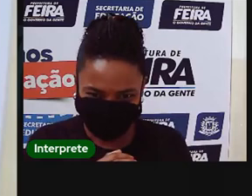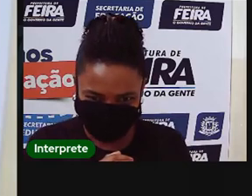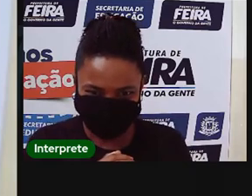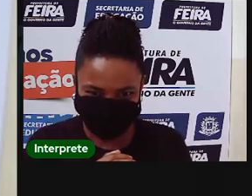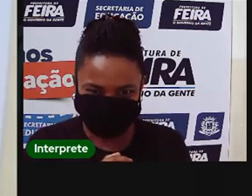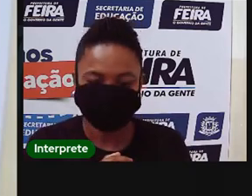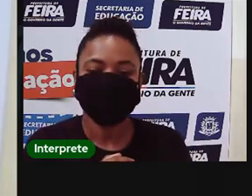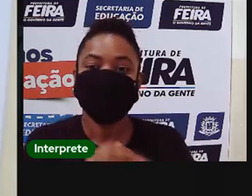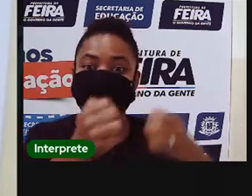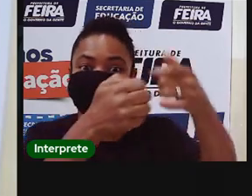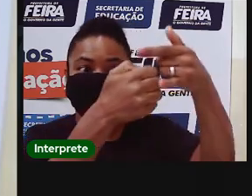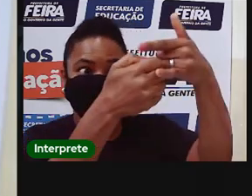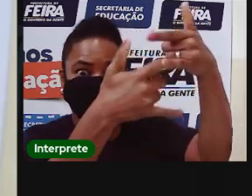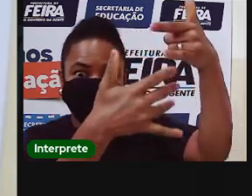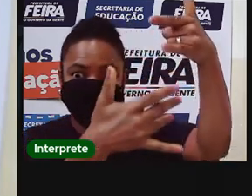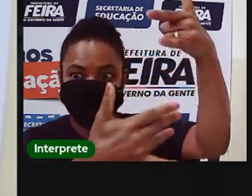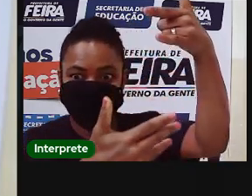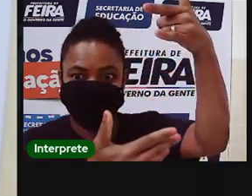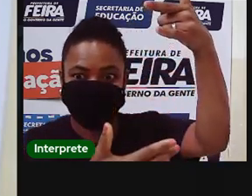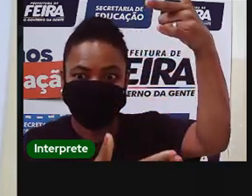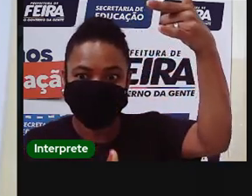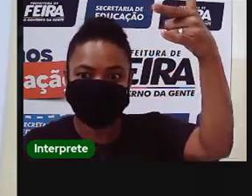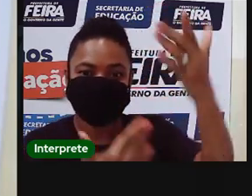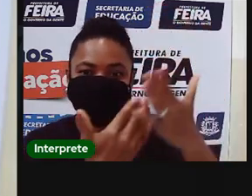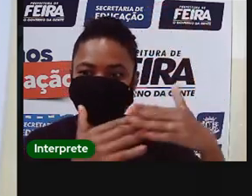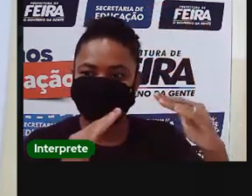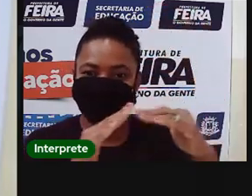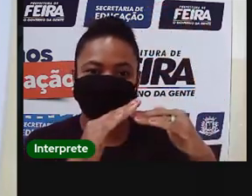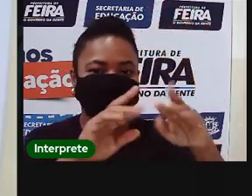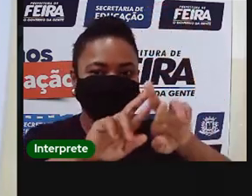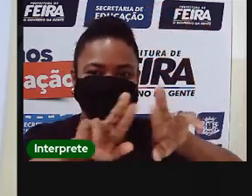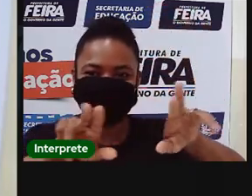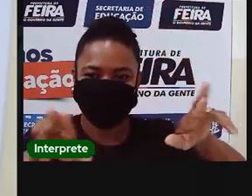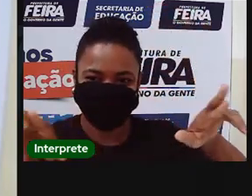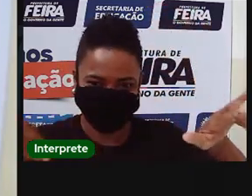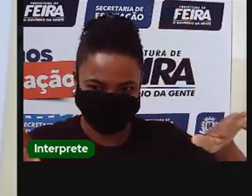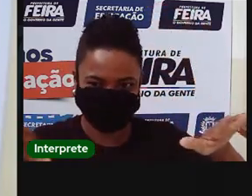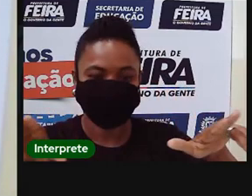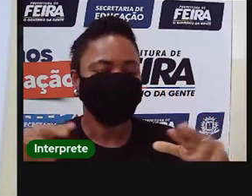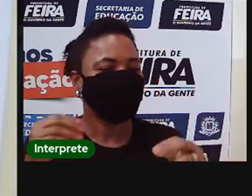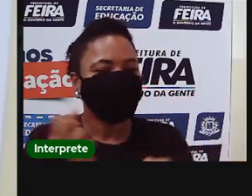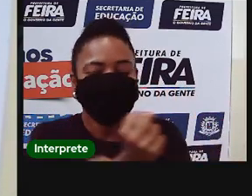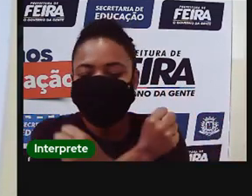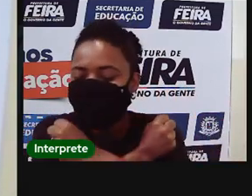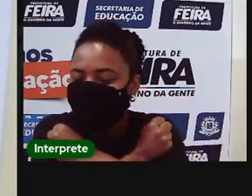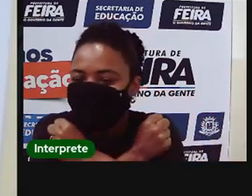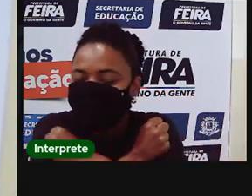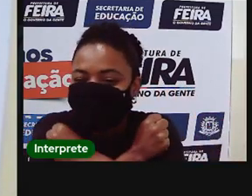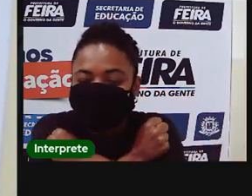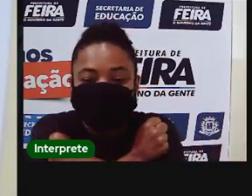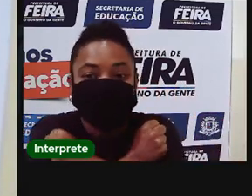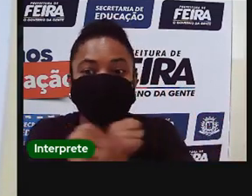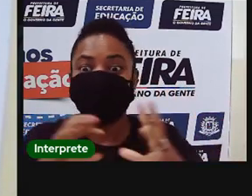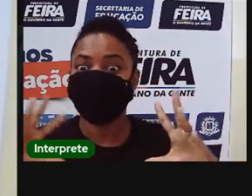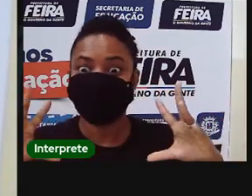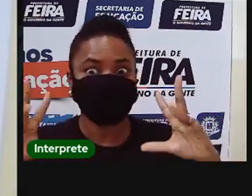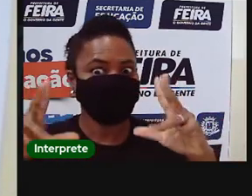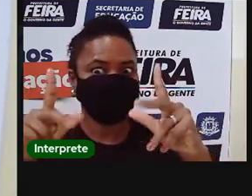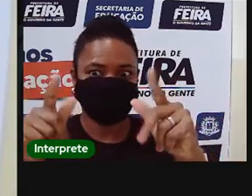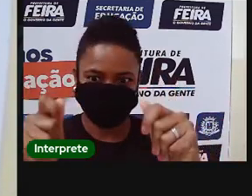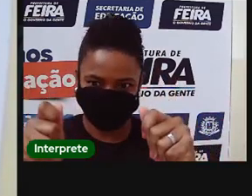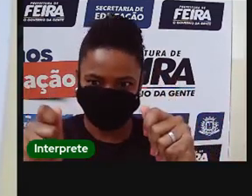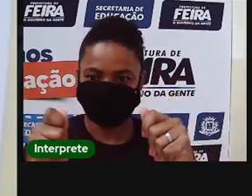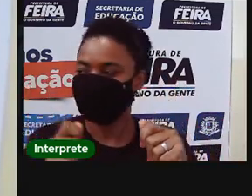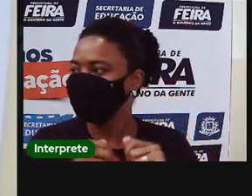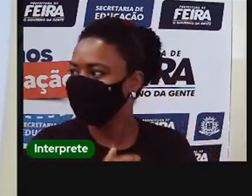de novembro, e Rosa Maria Espiridião Leite. Então, um abraço para vocês todos, né? Deixa eu